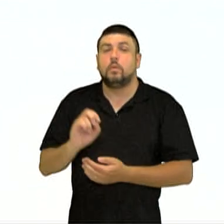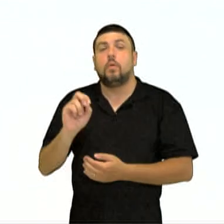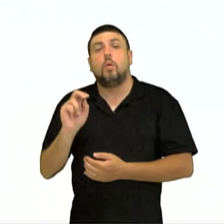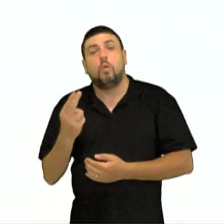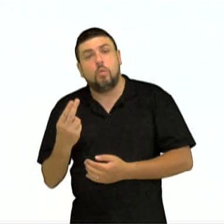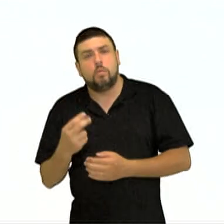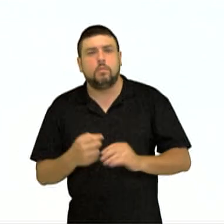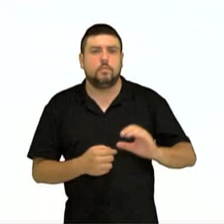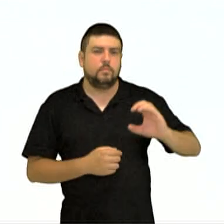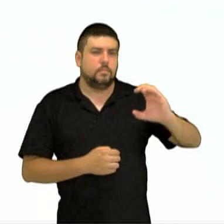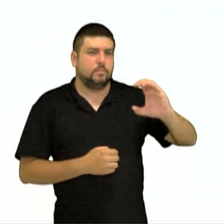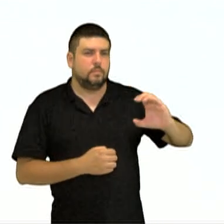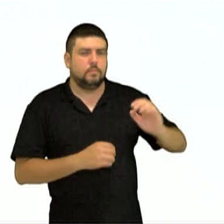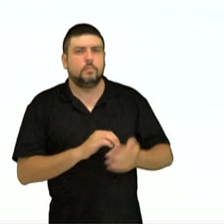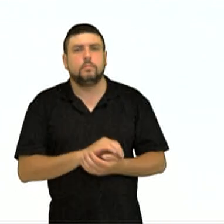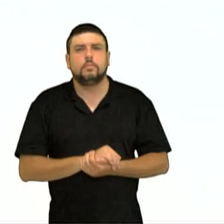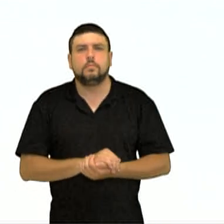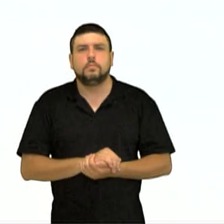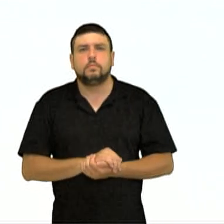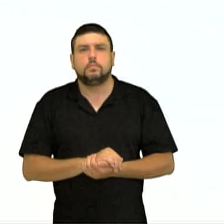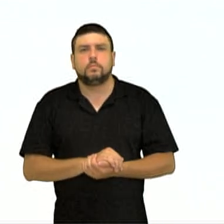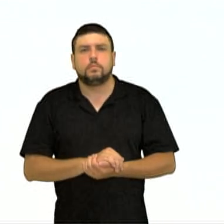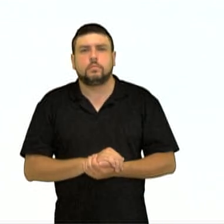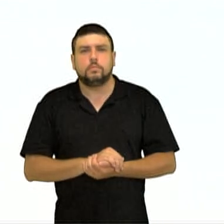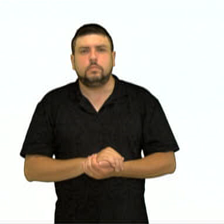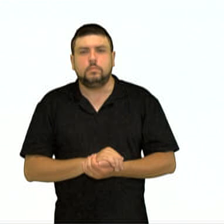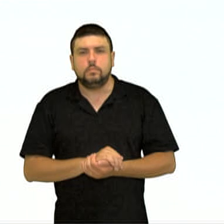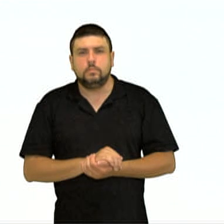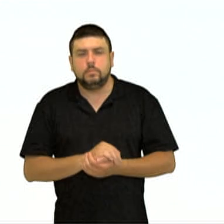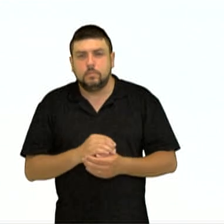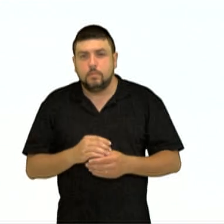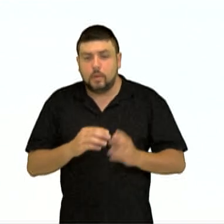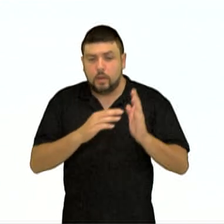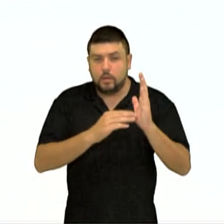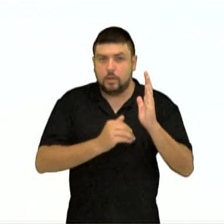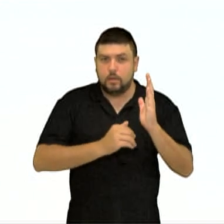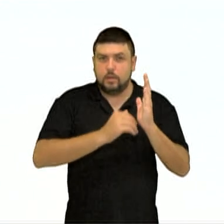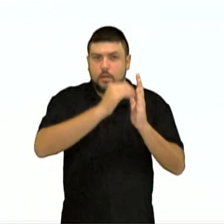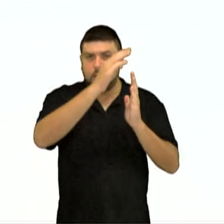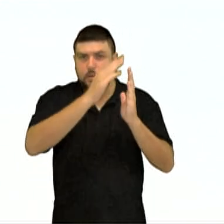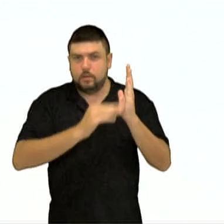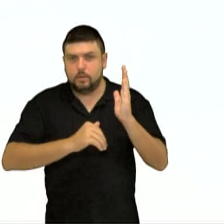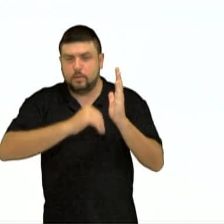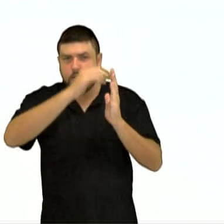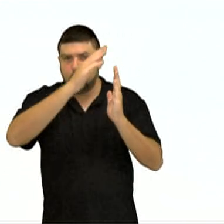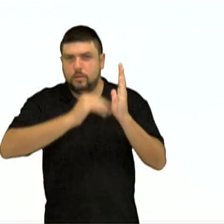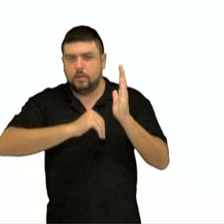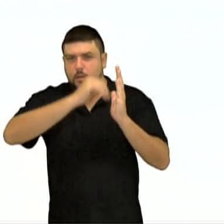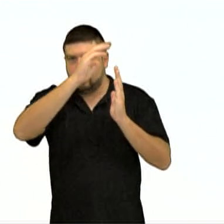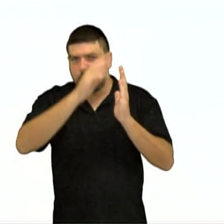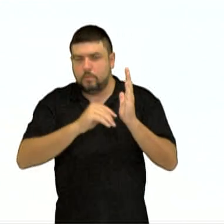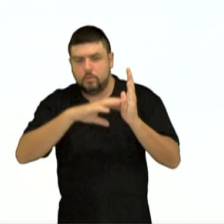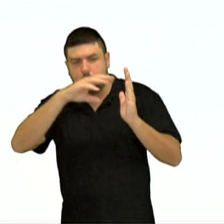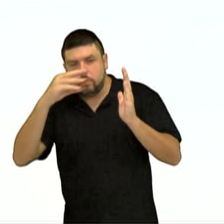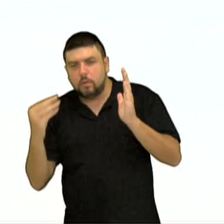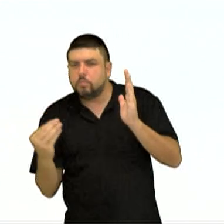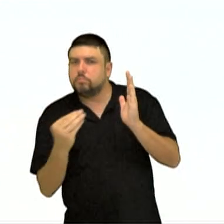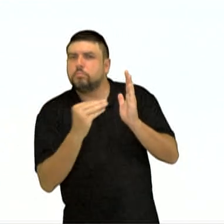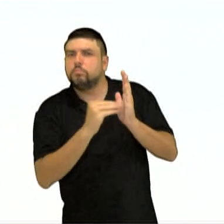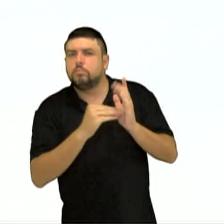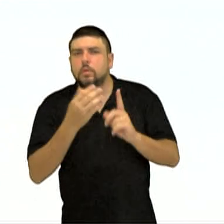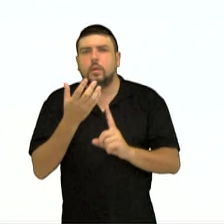C, começaram a aparecer nas pinturas, né? As velas começaram a ser retratadas nas